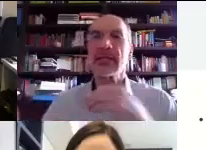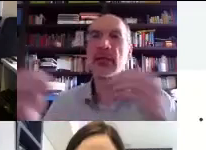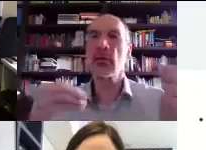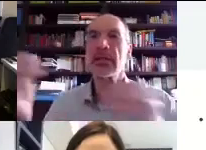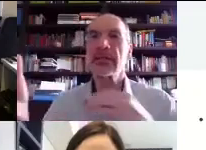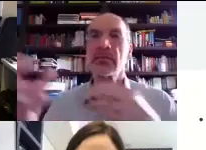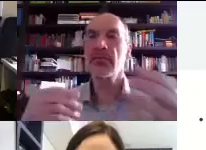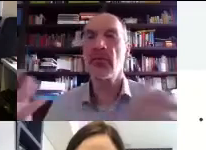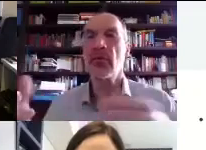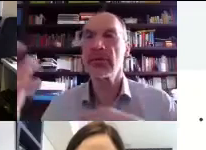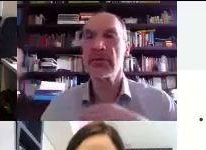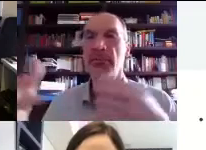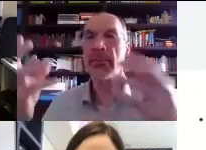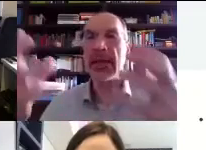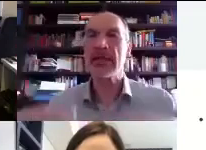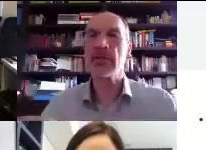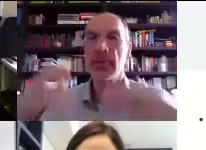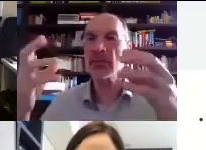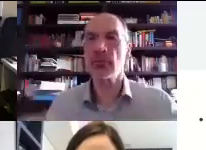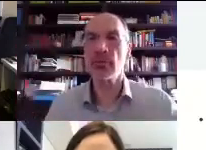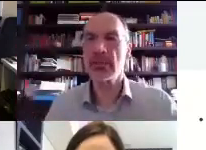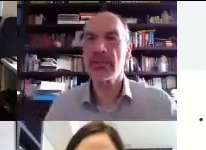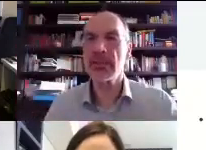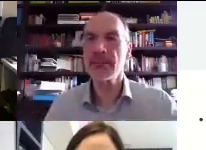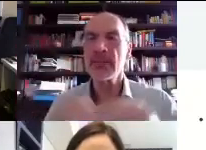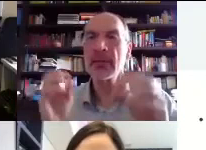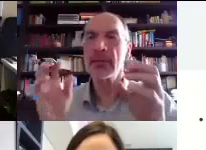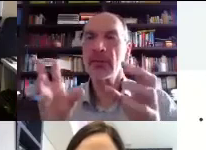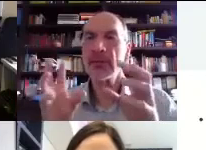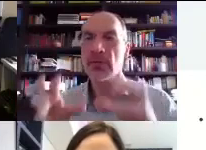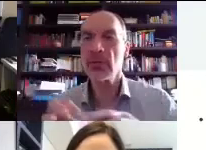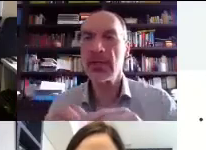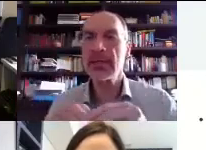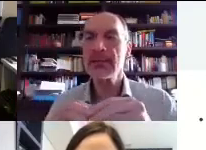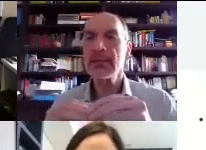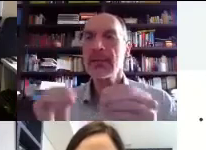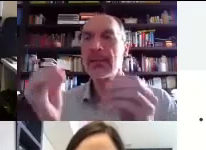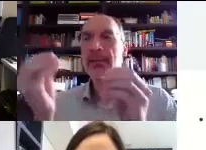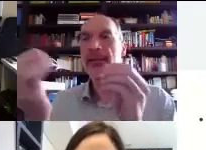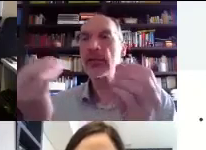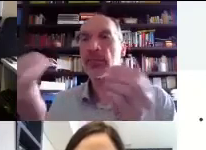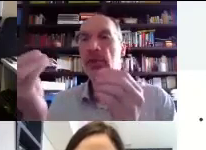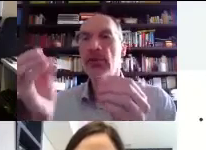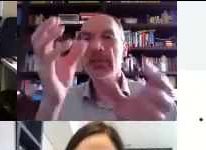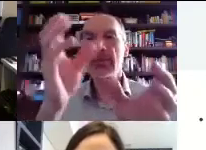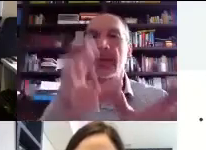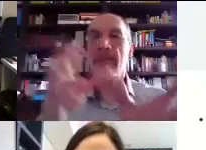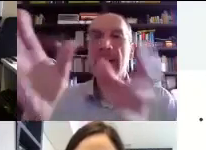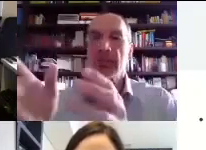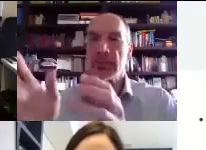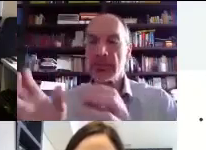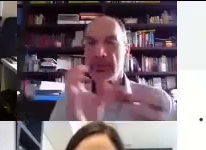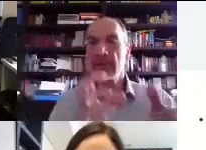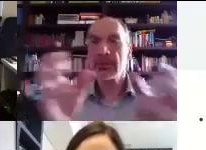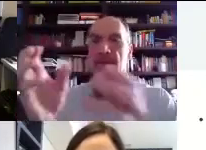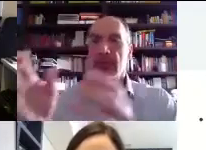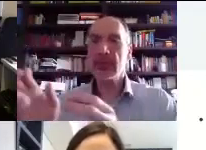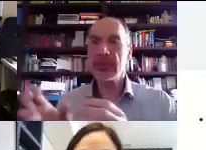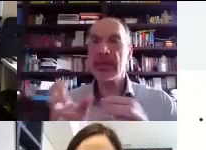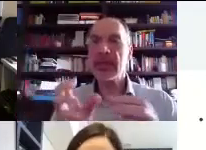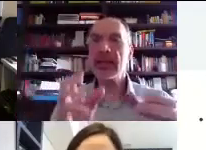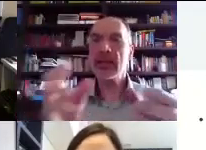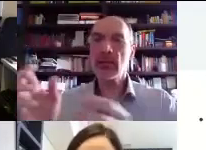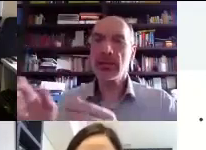interessado na correlação de forças de prédio para a estrutura em si, são ações locais. A gente pode instrumentar partes, né?